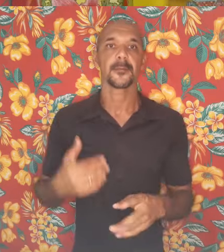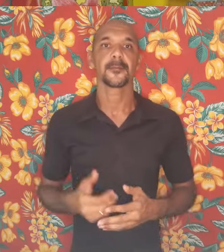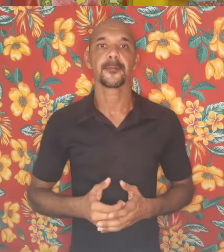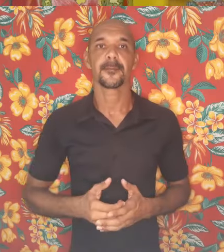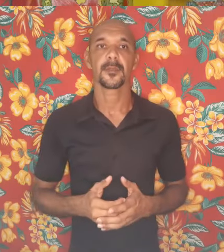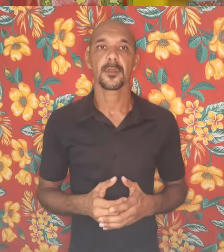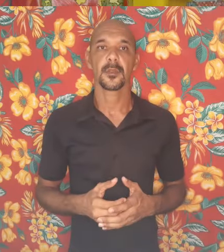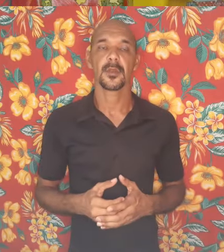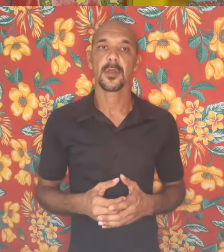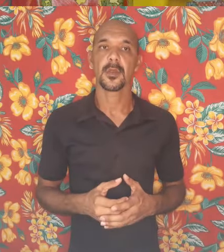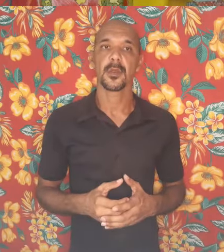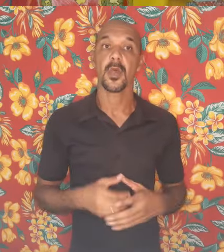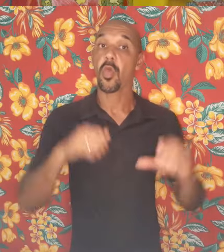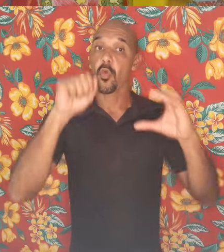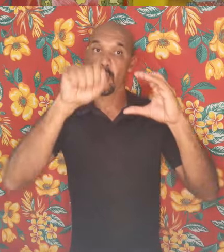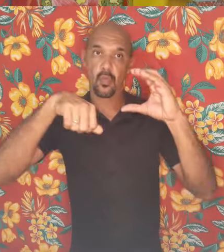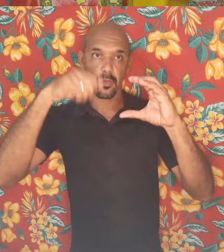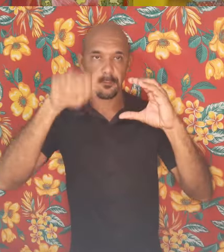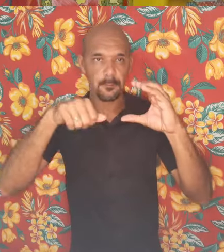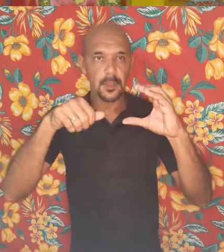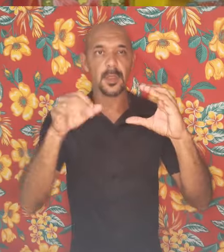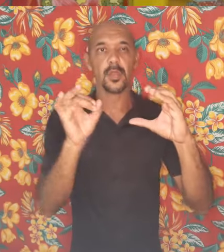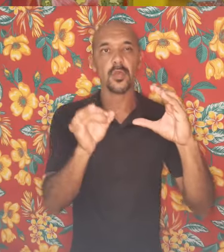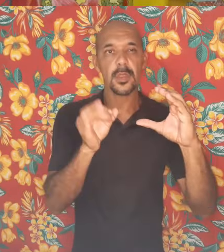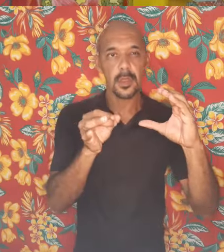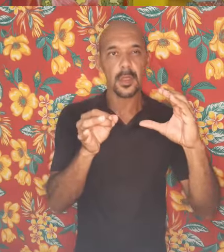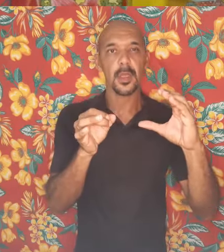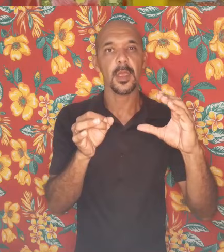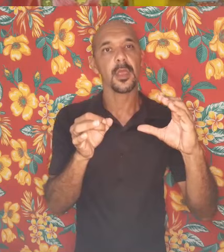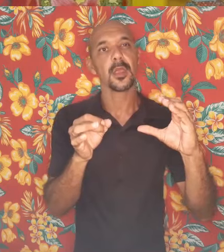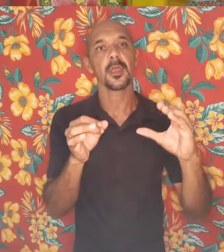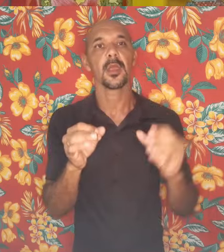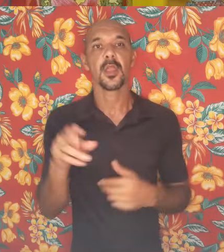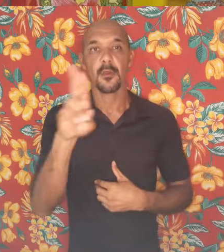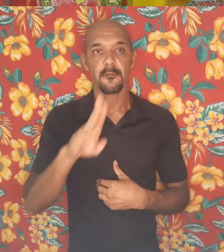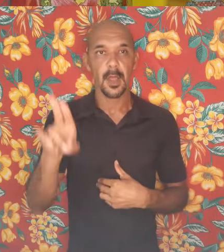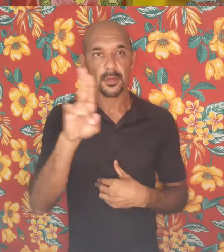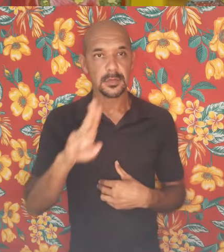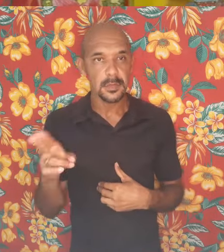módulo do nosso vídeo, que vai ser o acabamento. Nós vamos fazer uma cortiça que vai